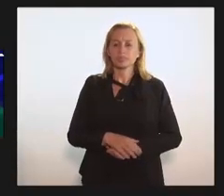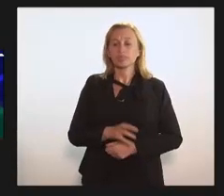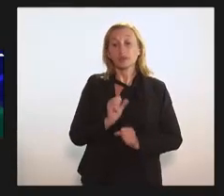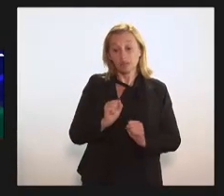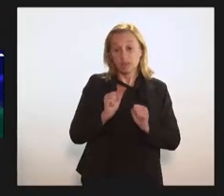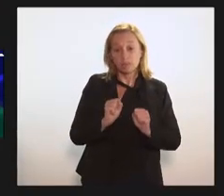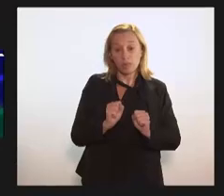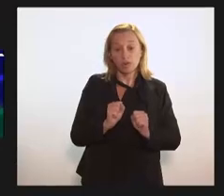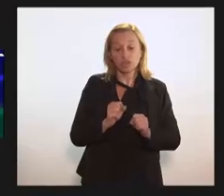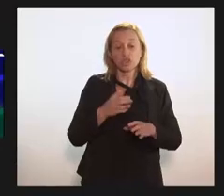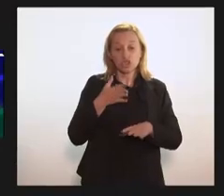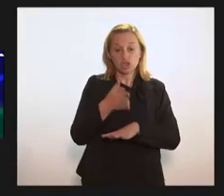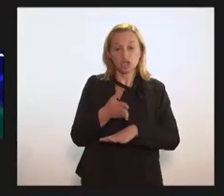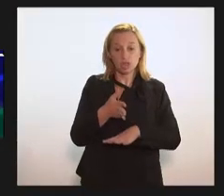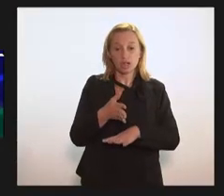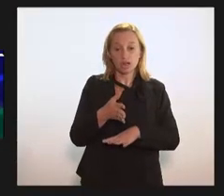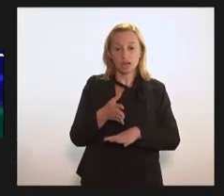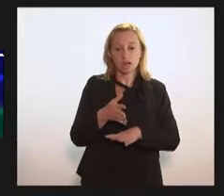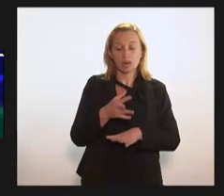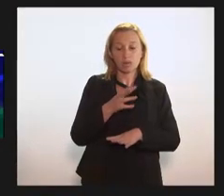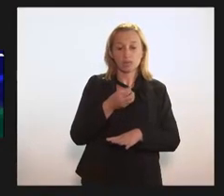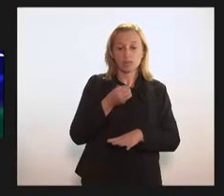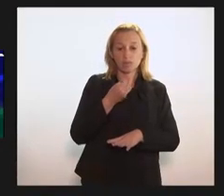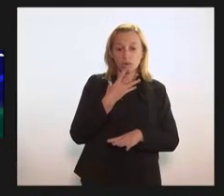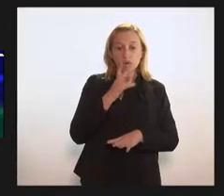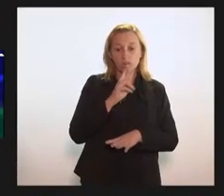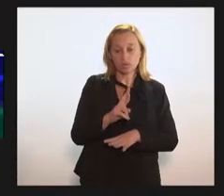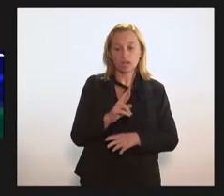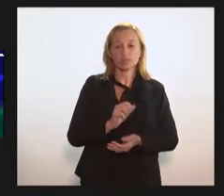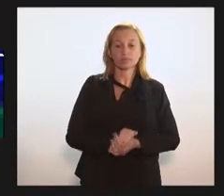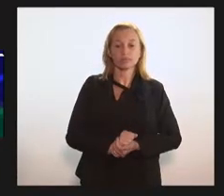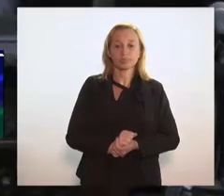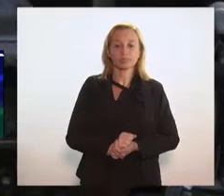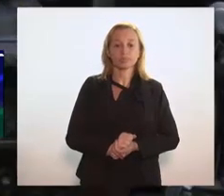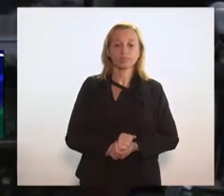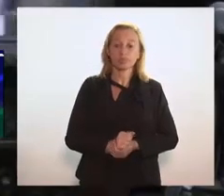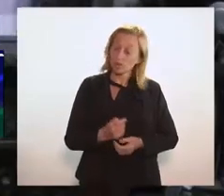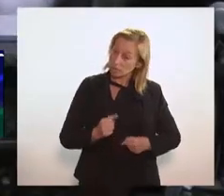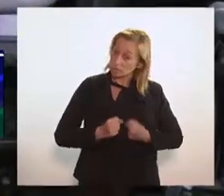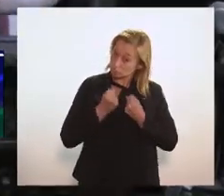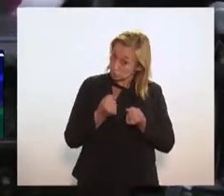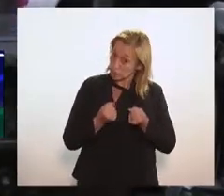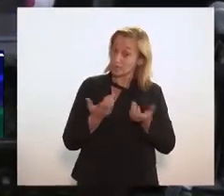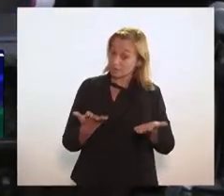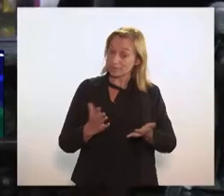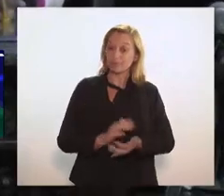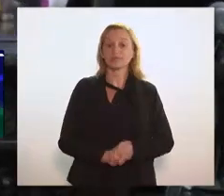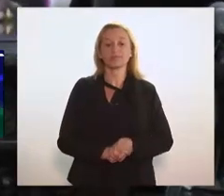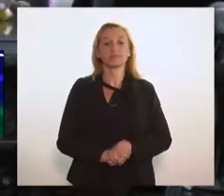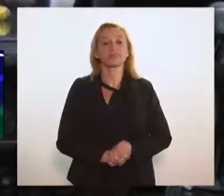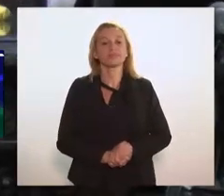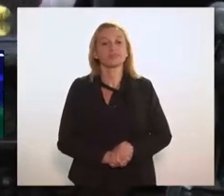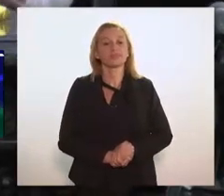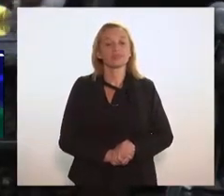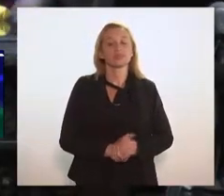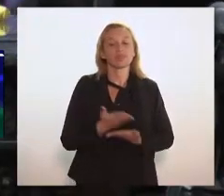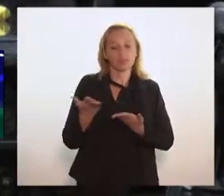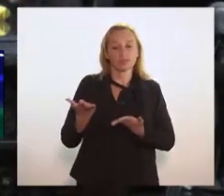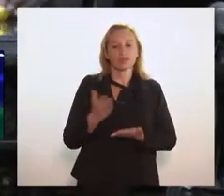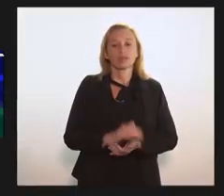pode chegar a um denominador comum, é isso. É isso que eu estou tentando, por isso que eu fiz a intervenção. Mas, por favor,